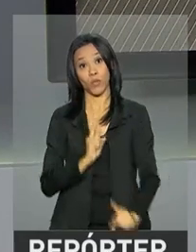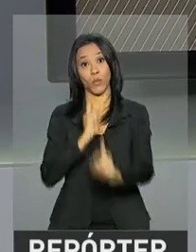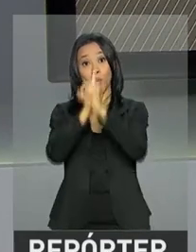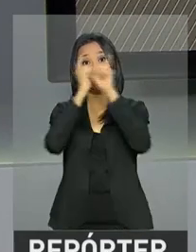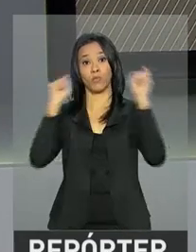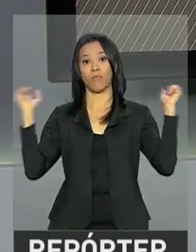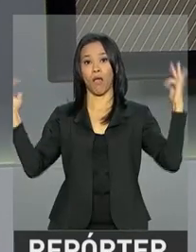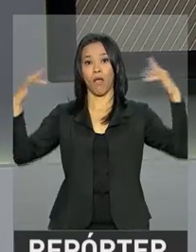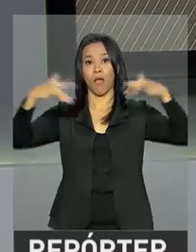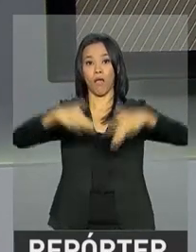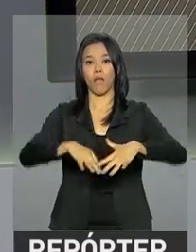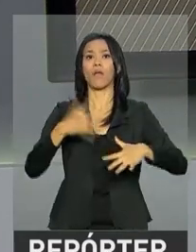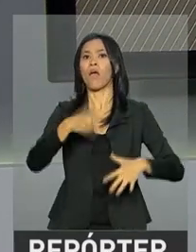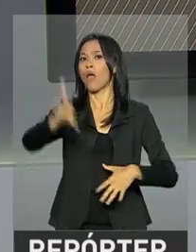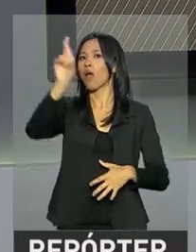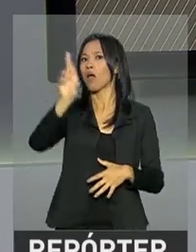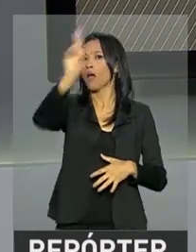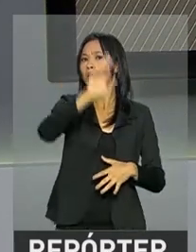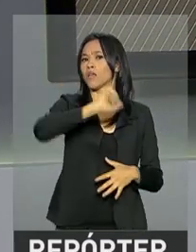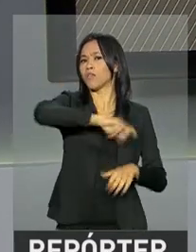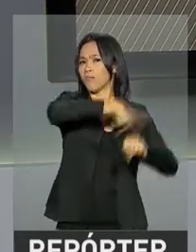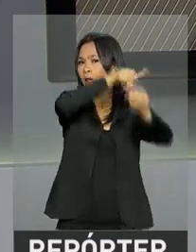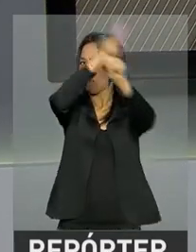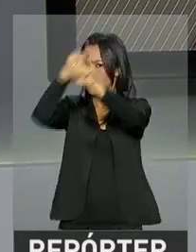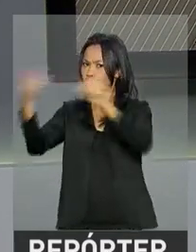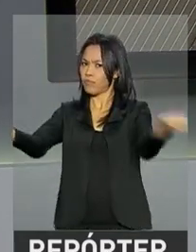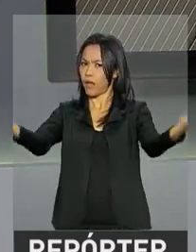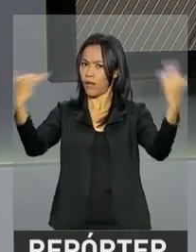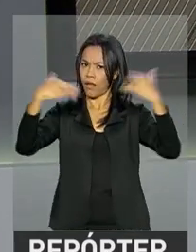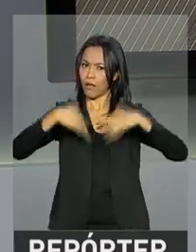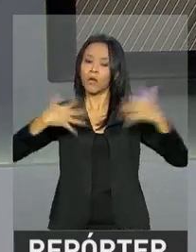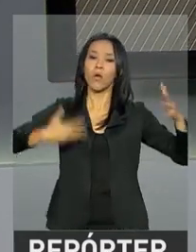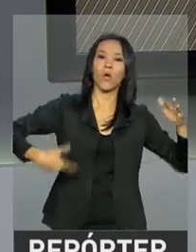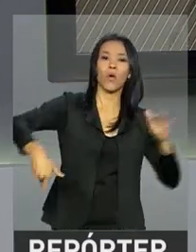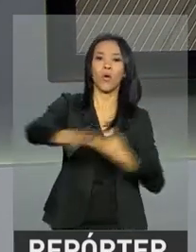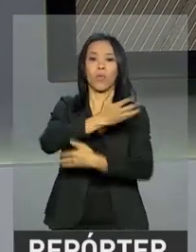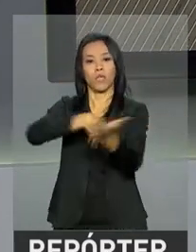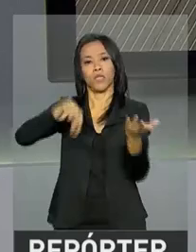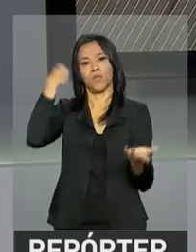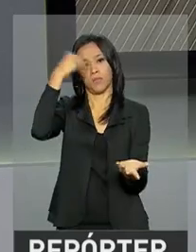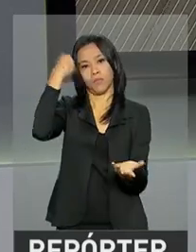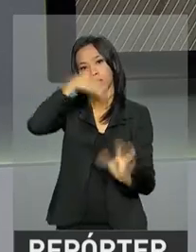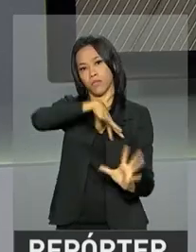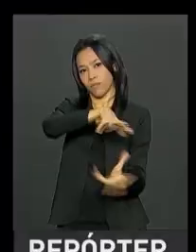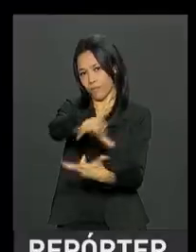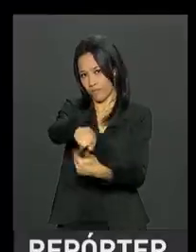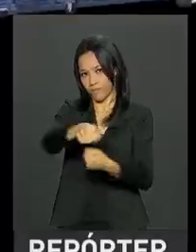representantes de outros países no compartilhamento de experiências internacionais